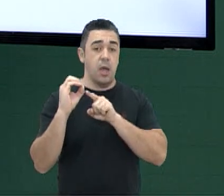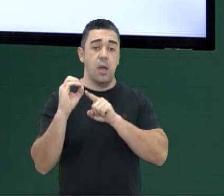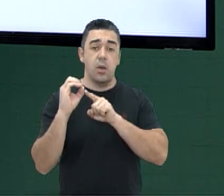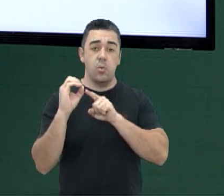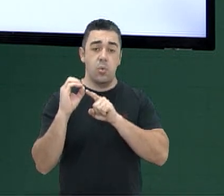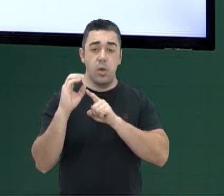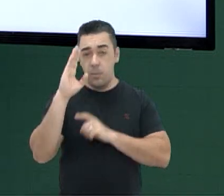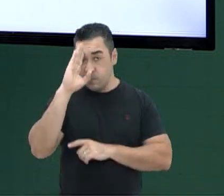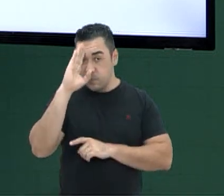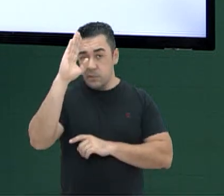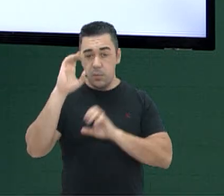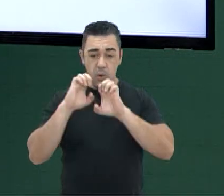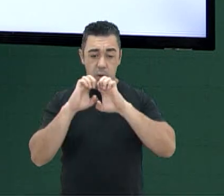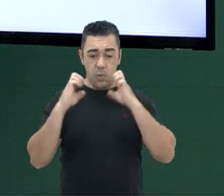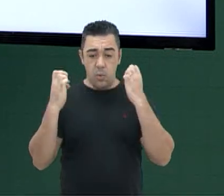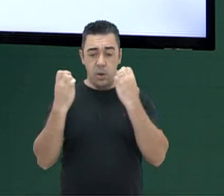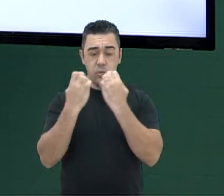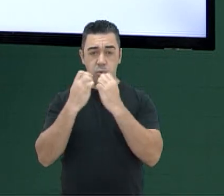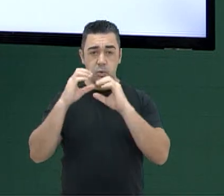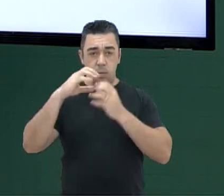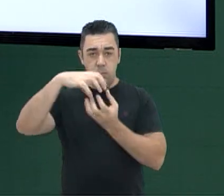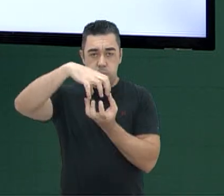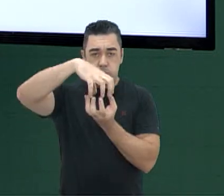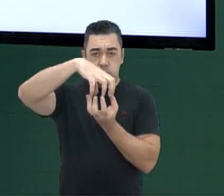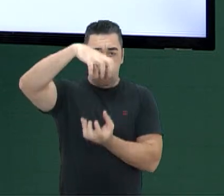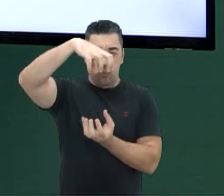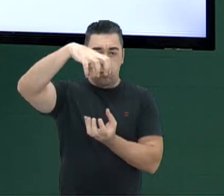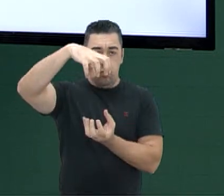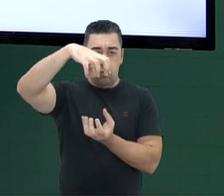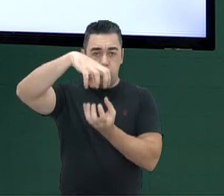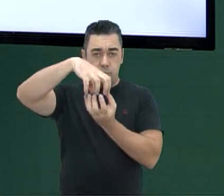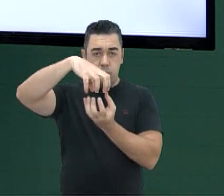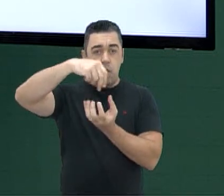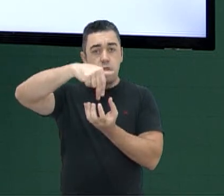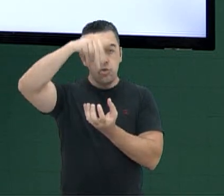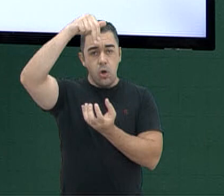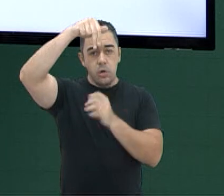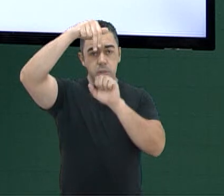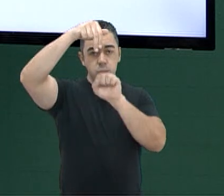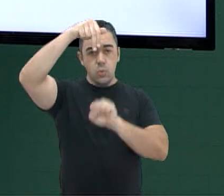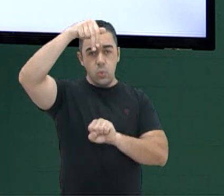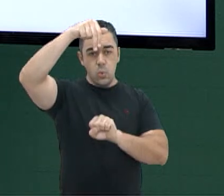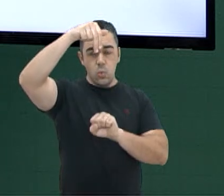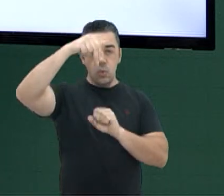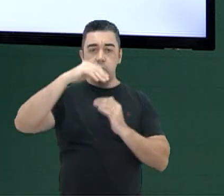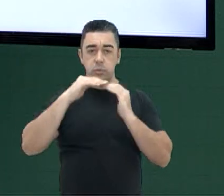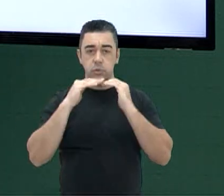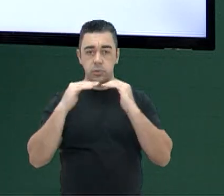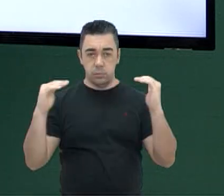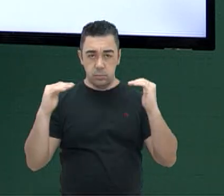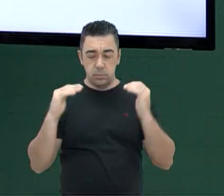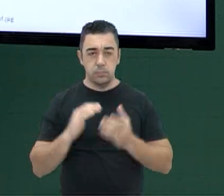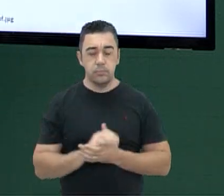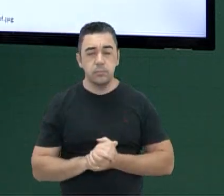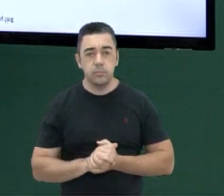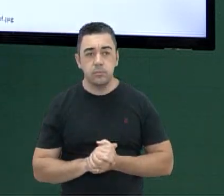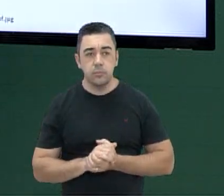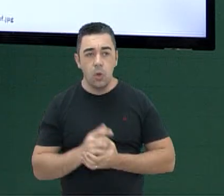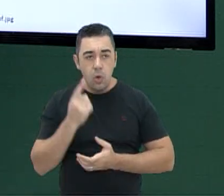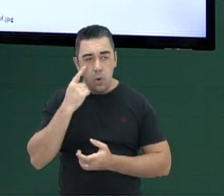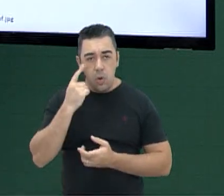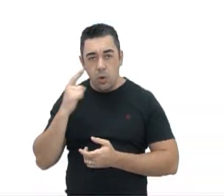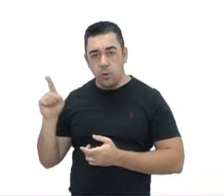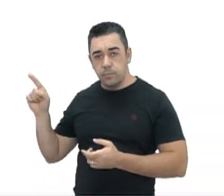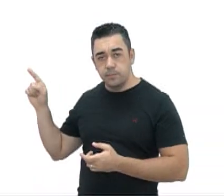será responsável por dividir o nosso planeta em 2 hemisférios, hemisfério norte e hemisfério sul. E olhando